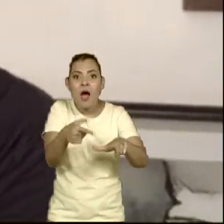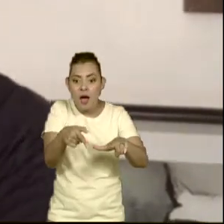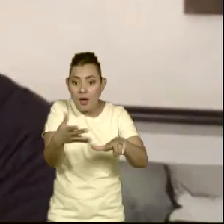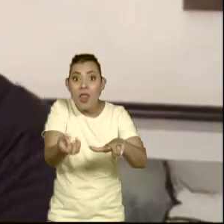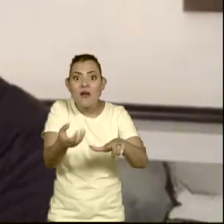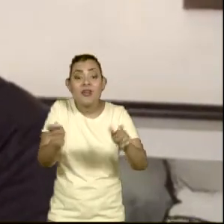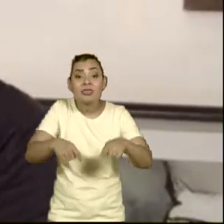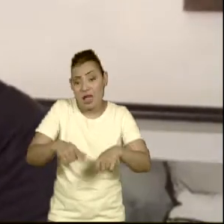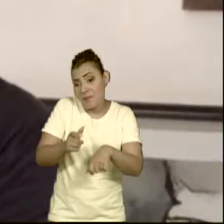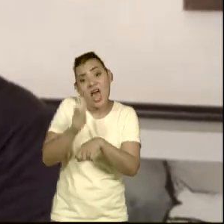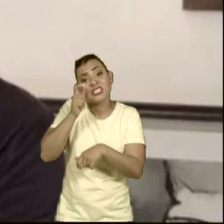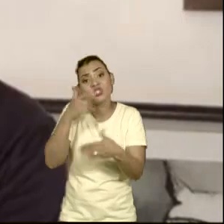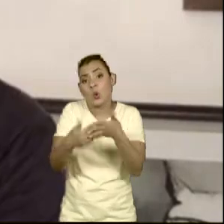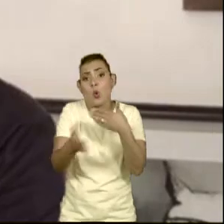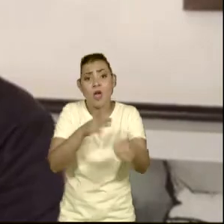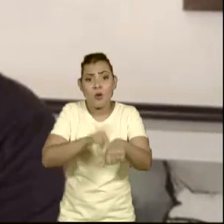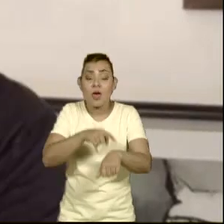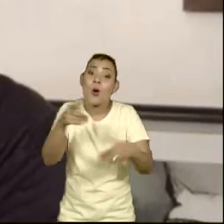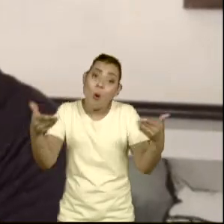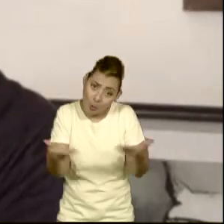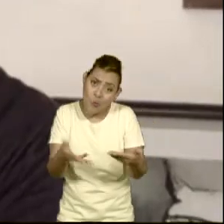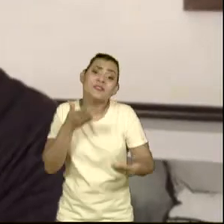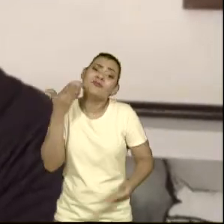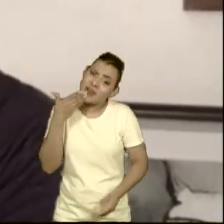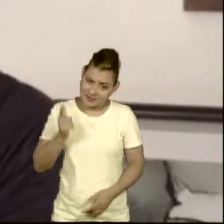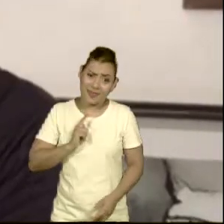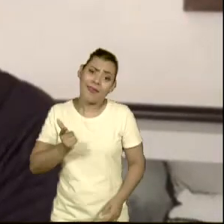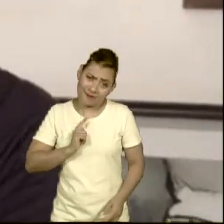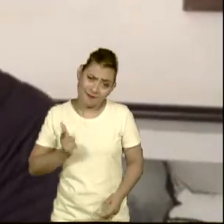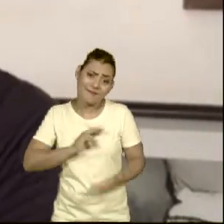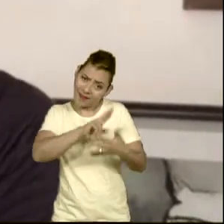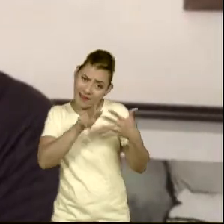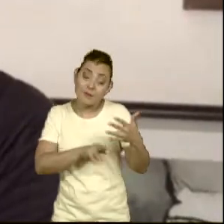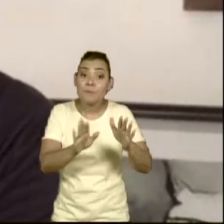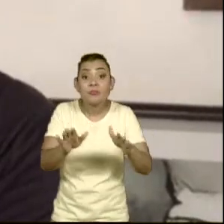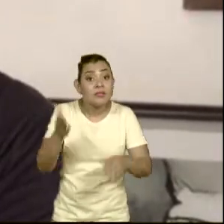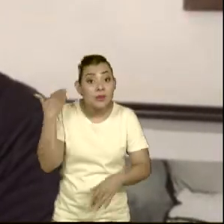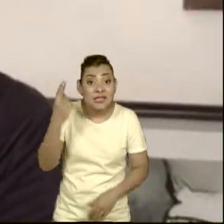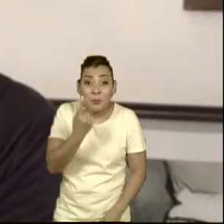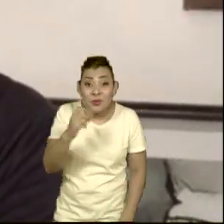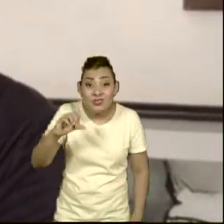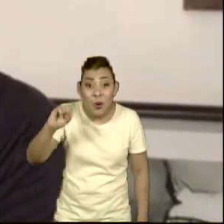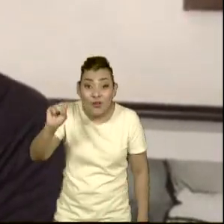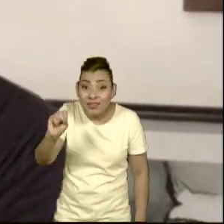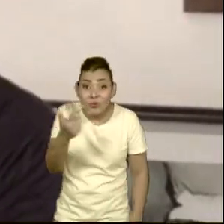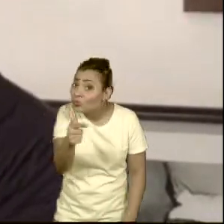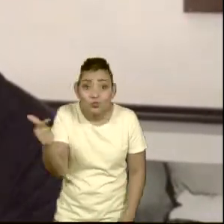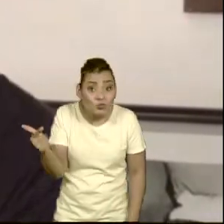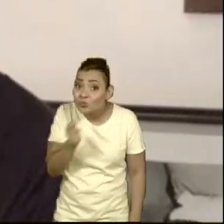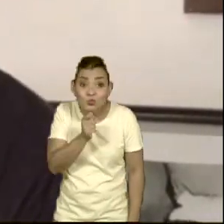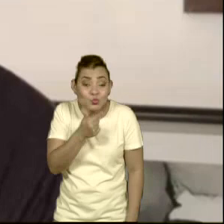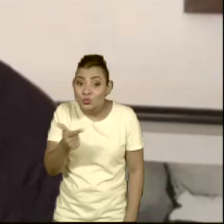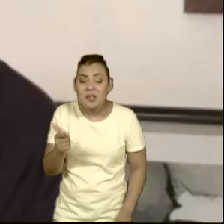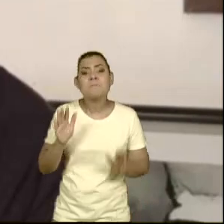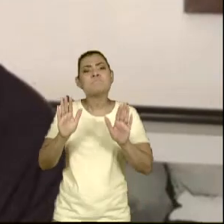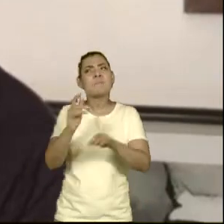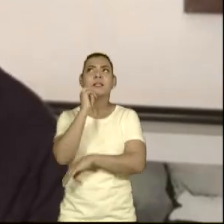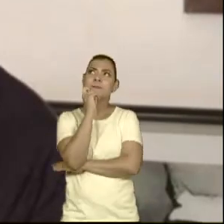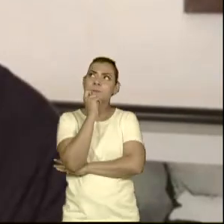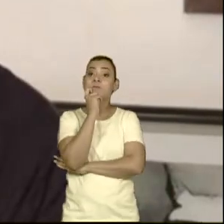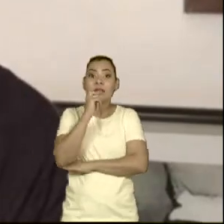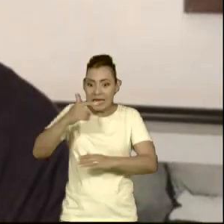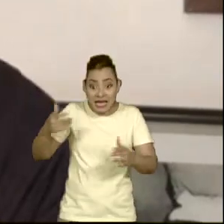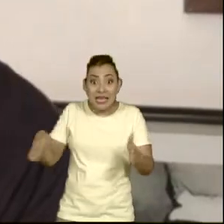poder ver a hora que você quisesse. Hoje em dia, vocês fazem isso com tudo na vida, mas na década de 80 não era assim. E quando finalmente